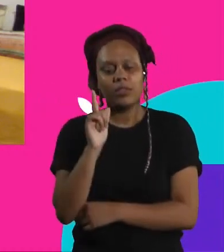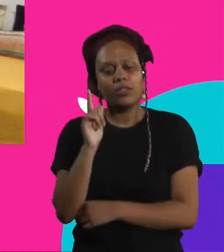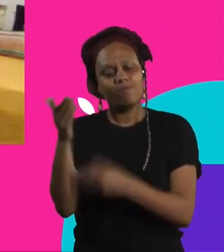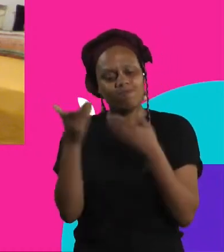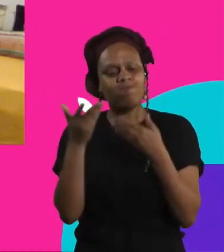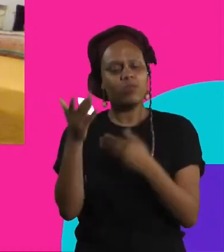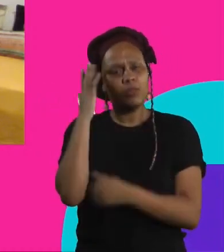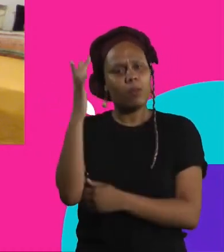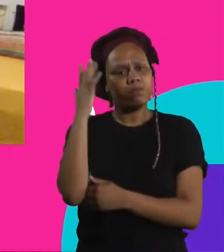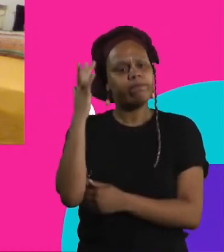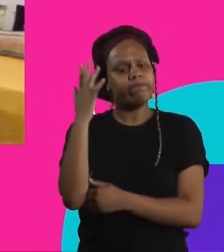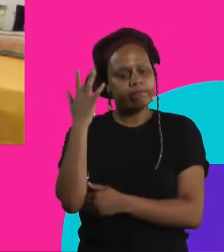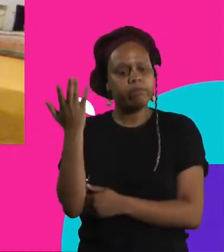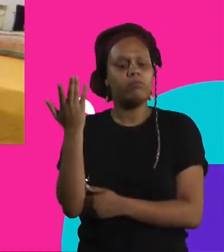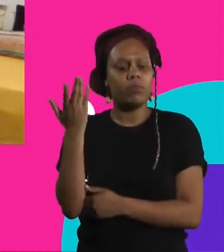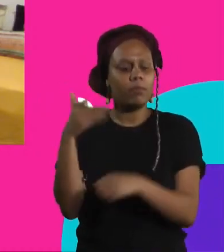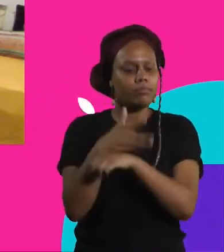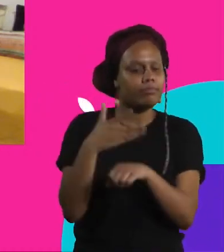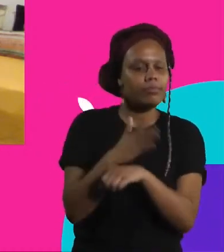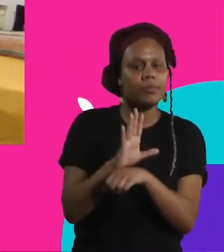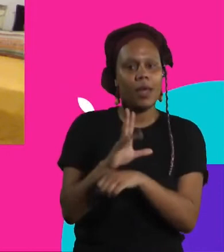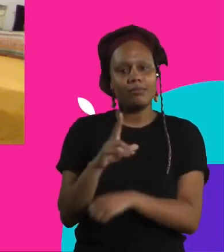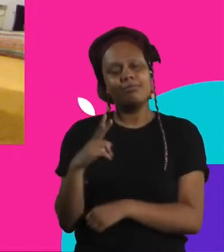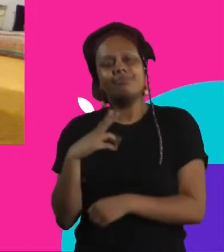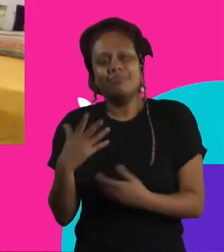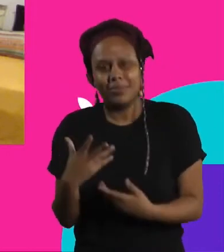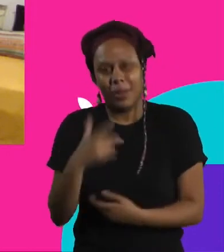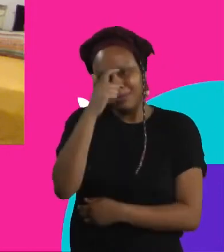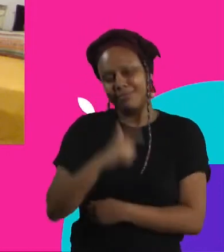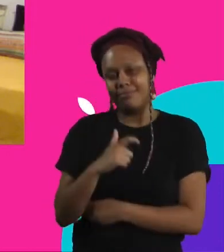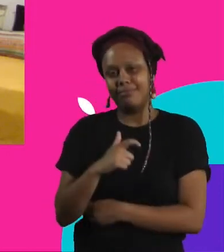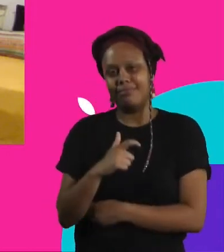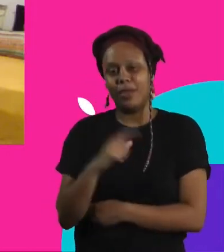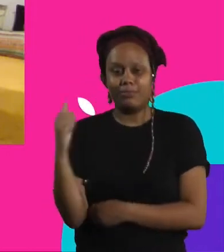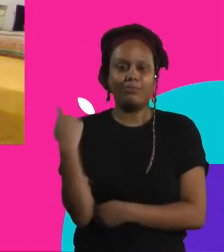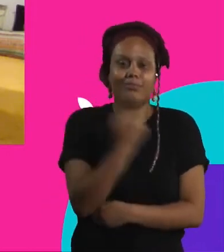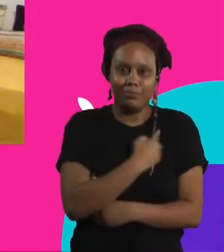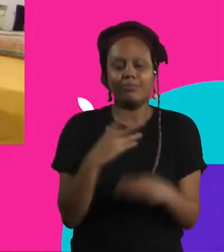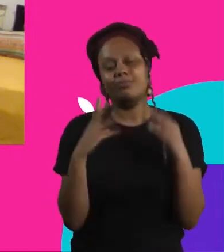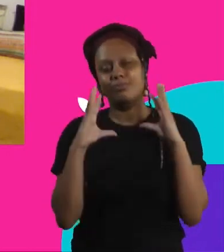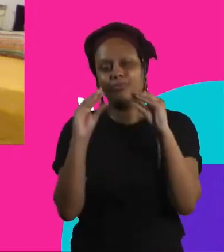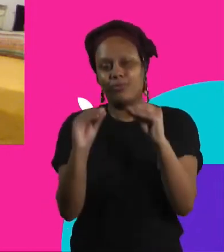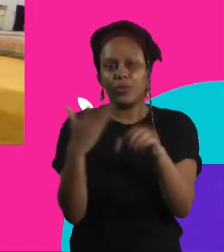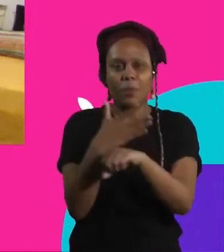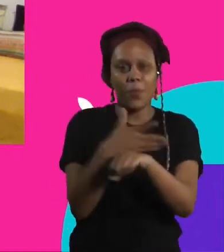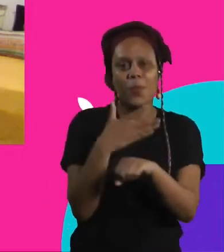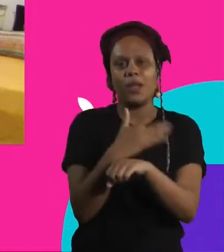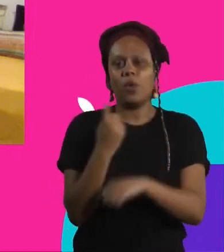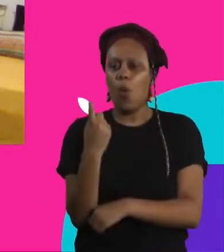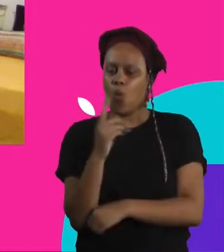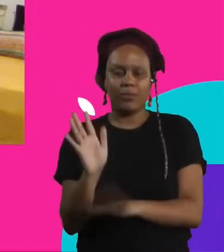esse envolvimento pessoal de cada pessoa na jornada. É uma jornada de todos nós, né? Não é uma jornada única, não é uma jornada que a gente vai